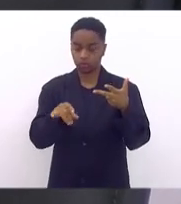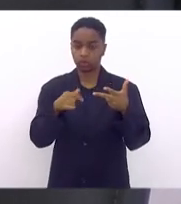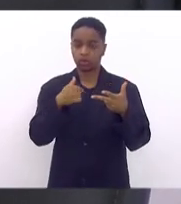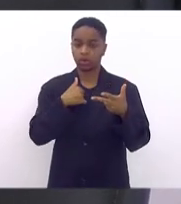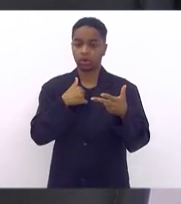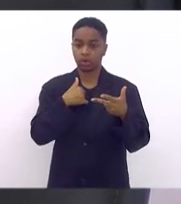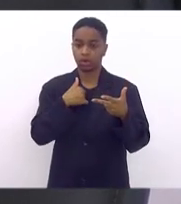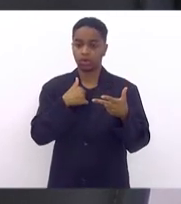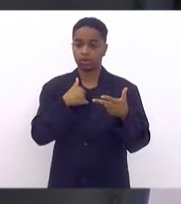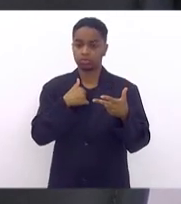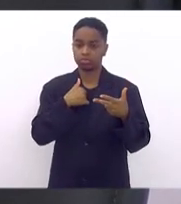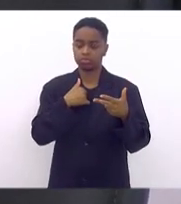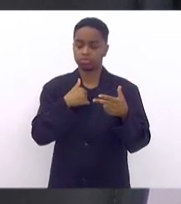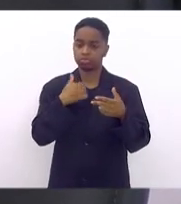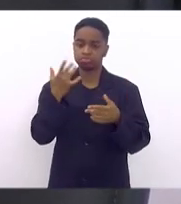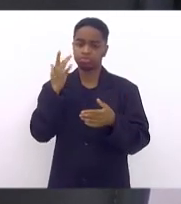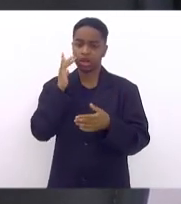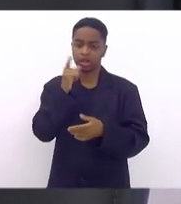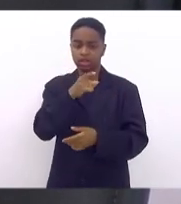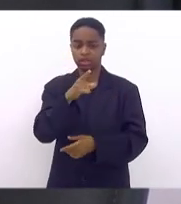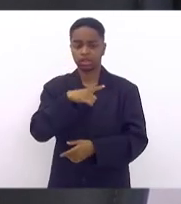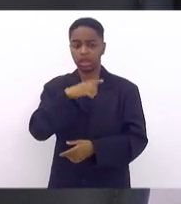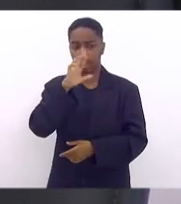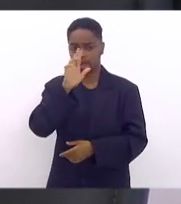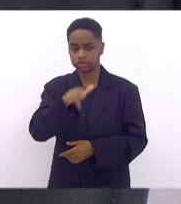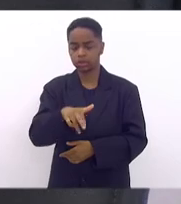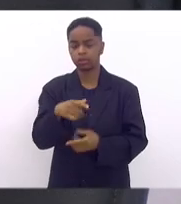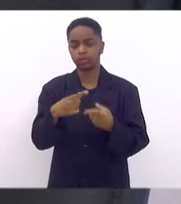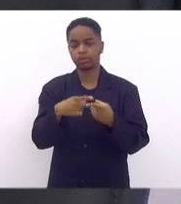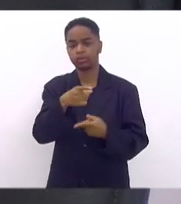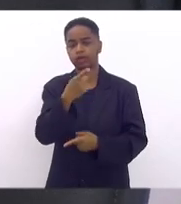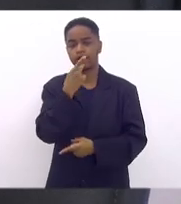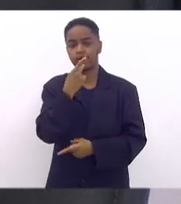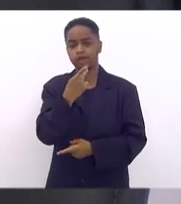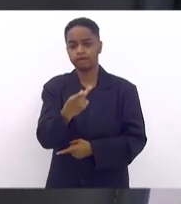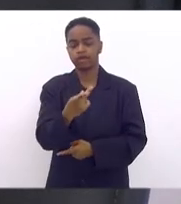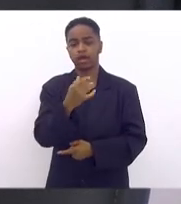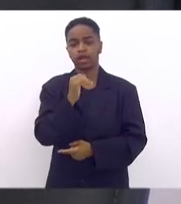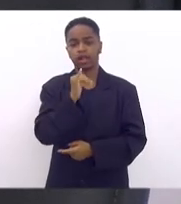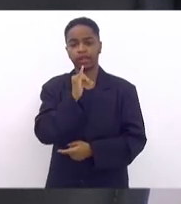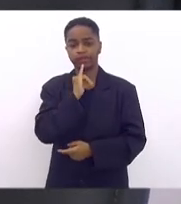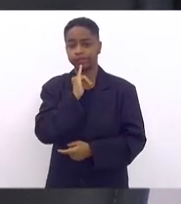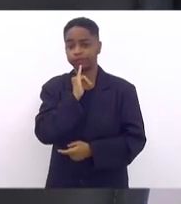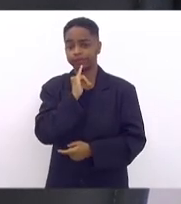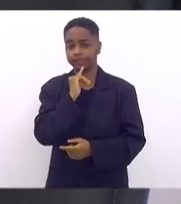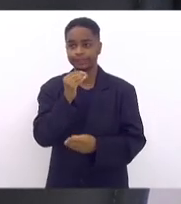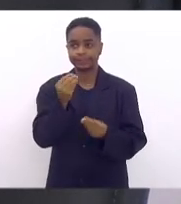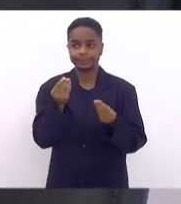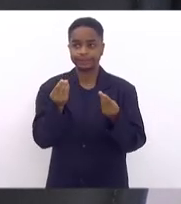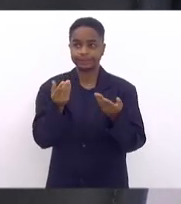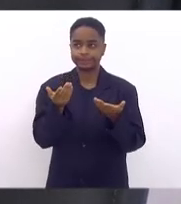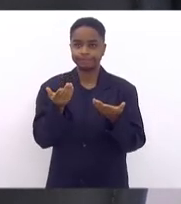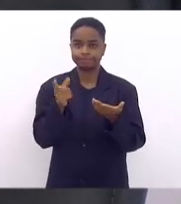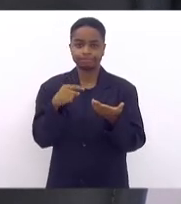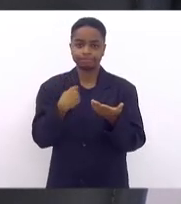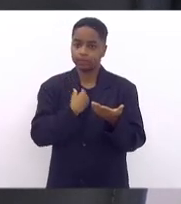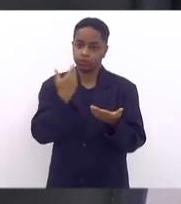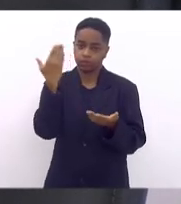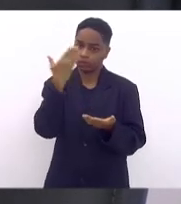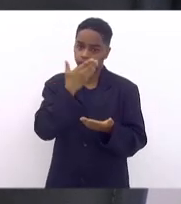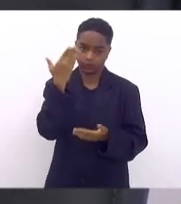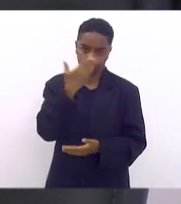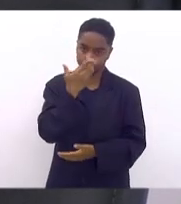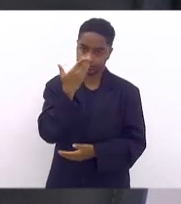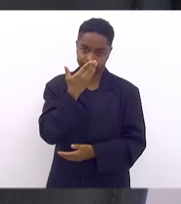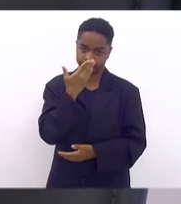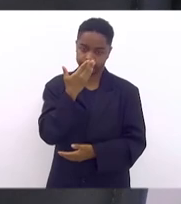assiste muita razão quando você fala que, infelizmente, a gente, isso, a gente não vê. E a